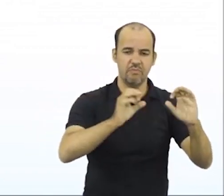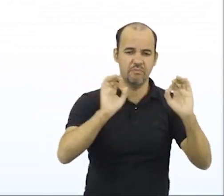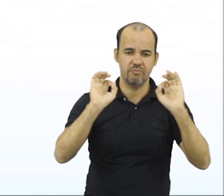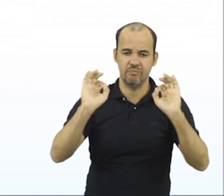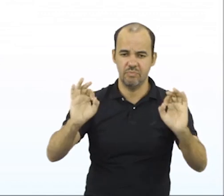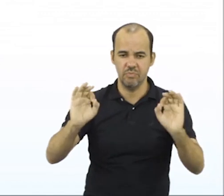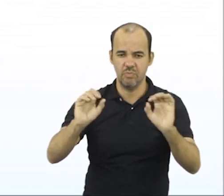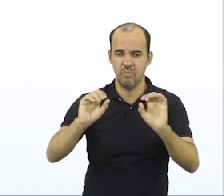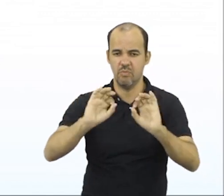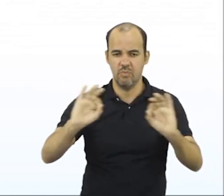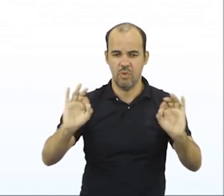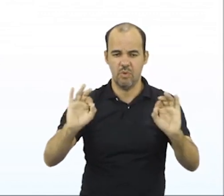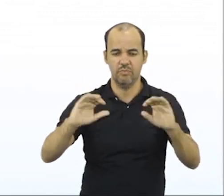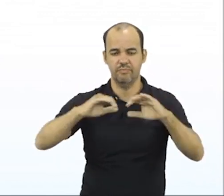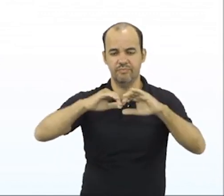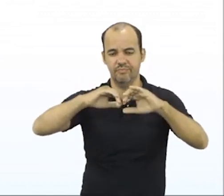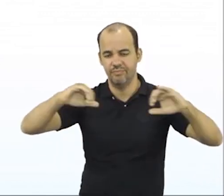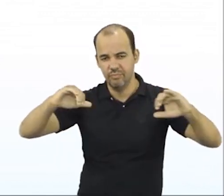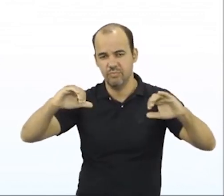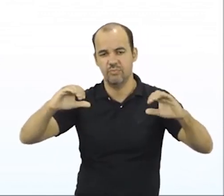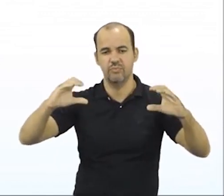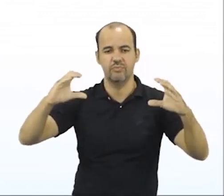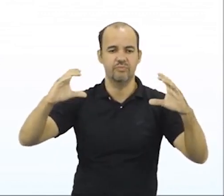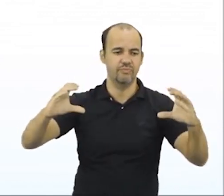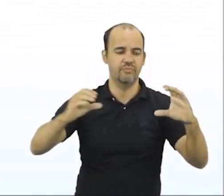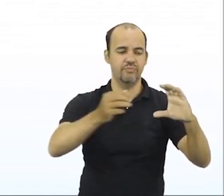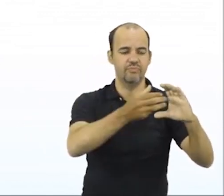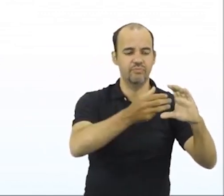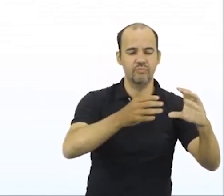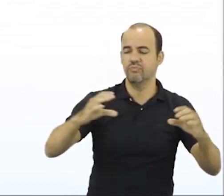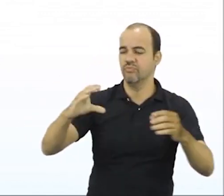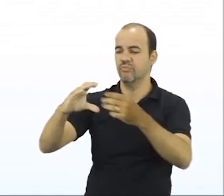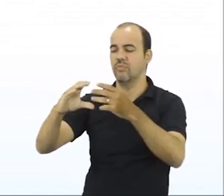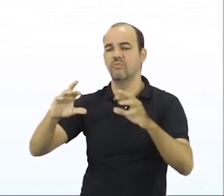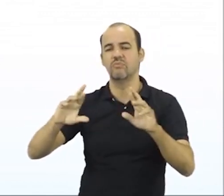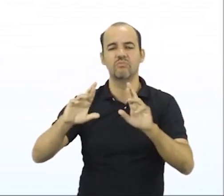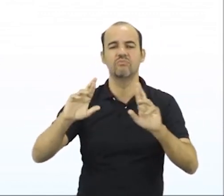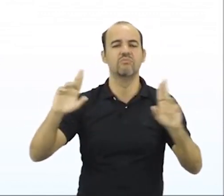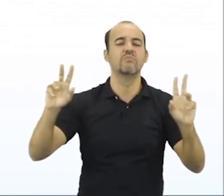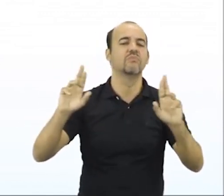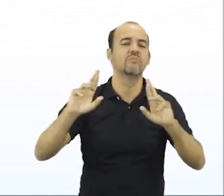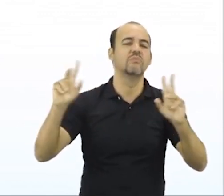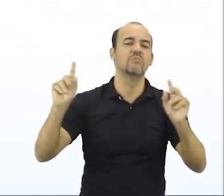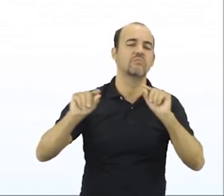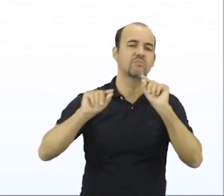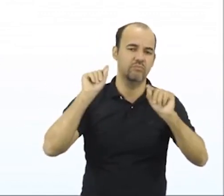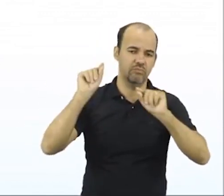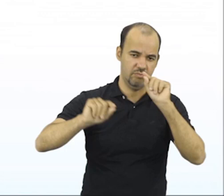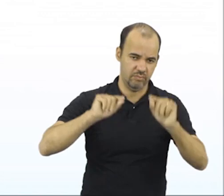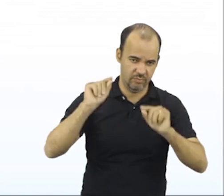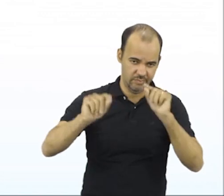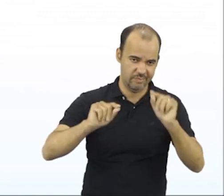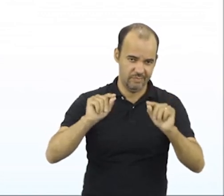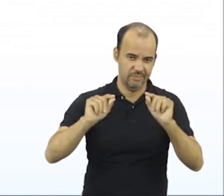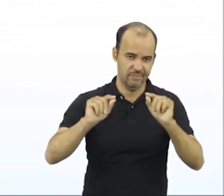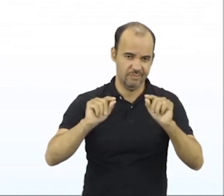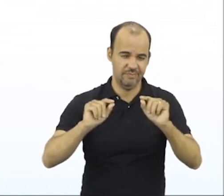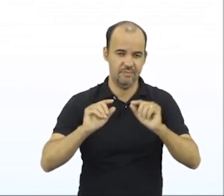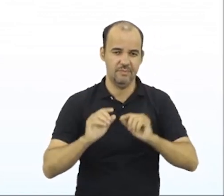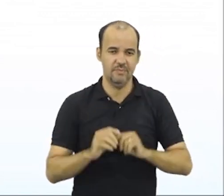tenho uma célula procarionte e eu tenho uma célula eucarionte. Qual é a diferença? A célula procarionte, preste atenção,